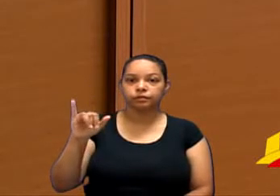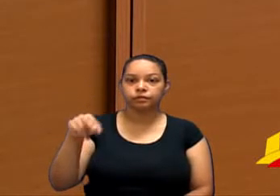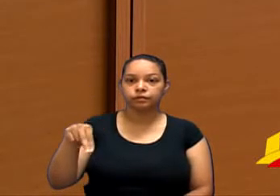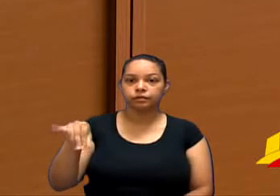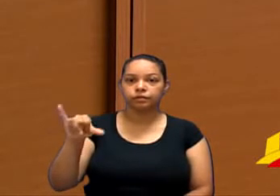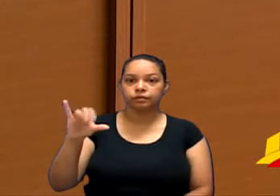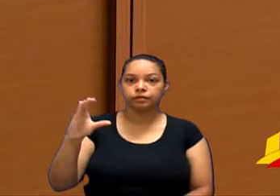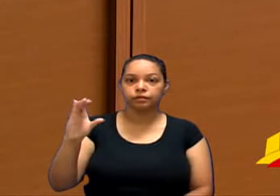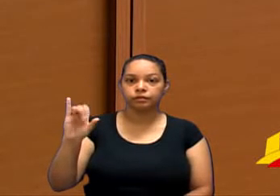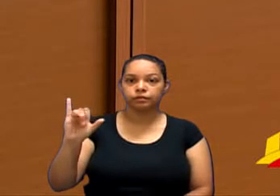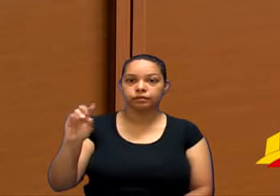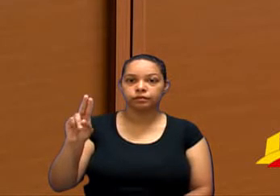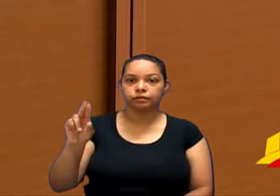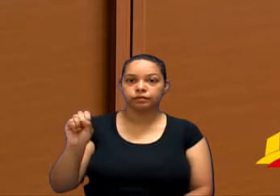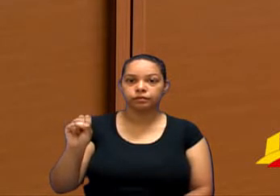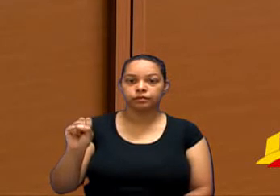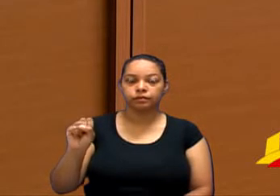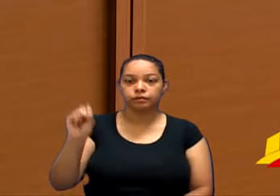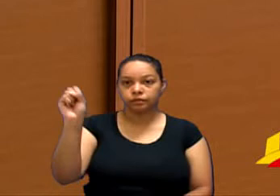sim